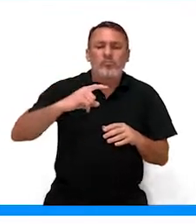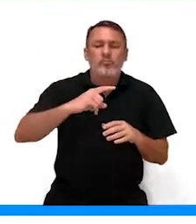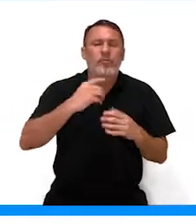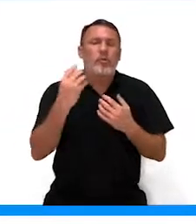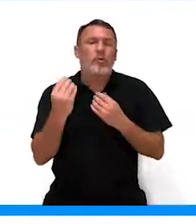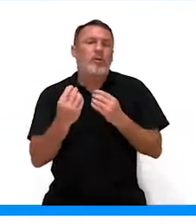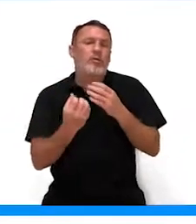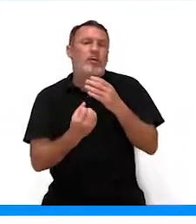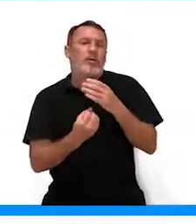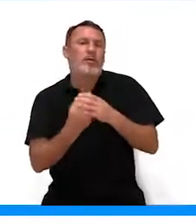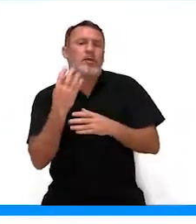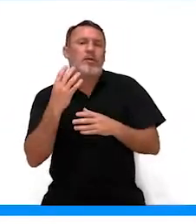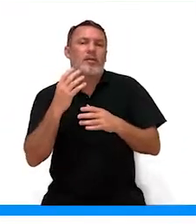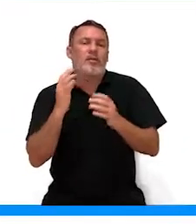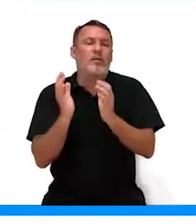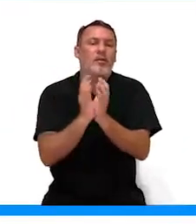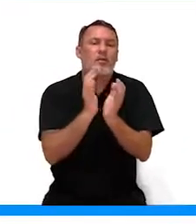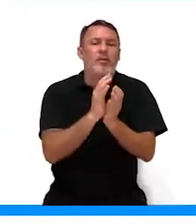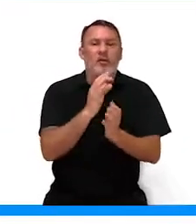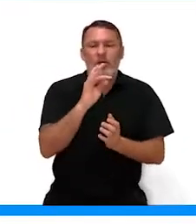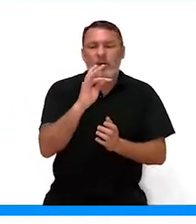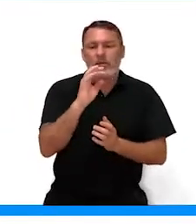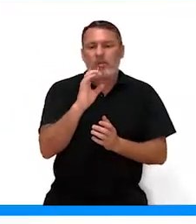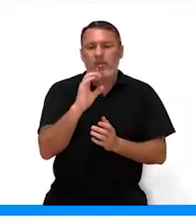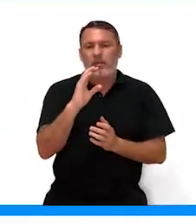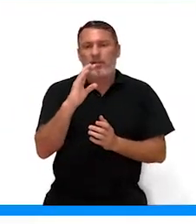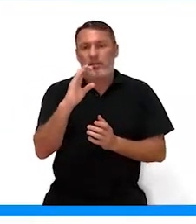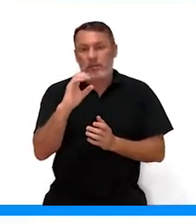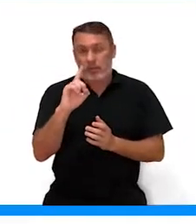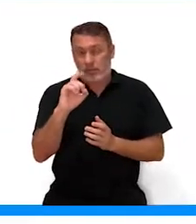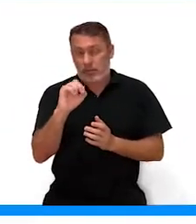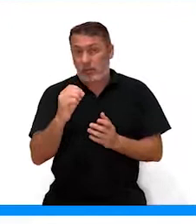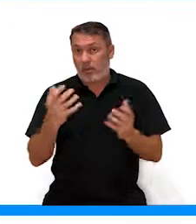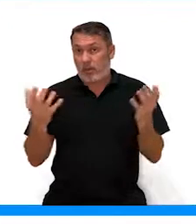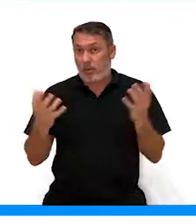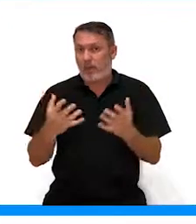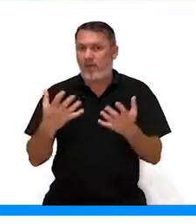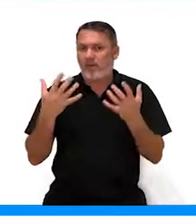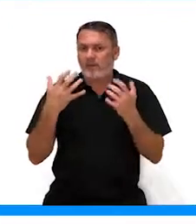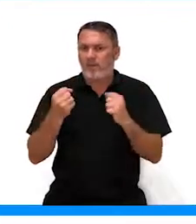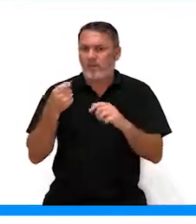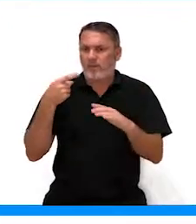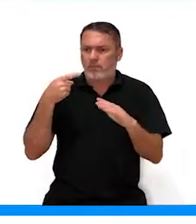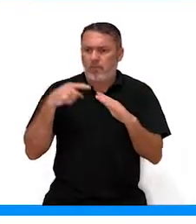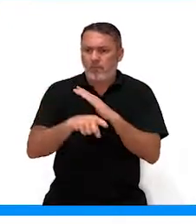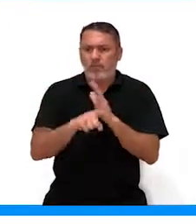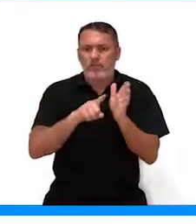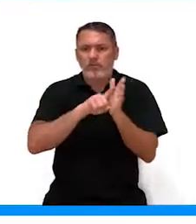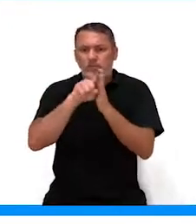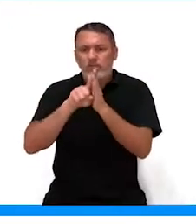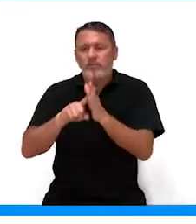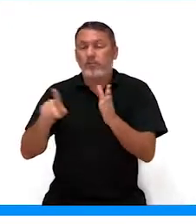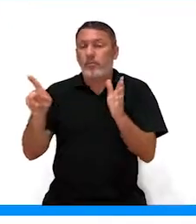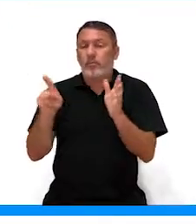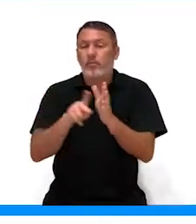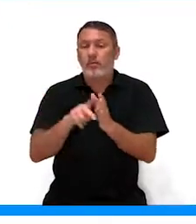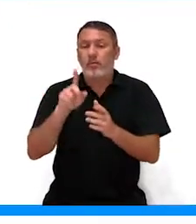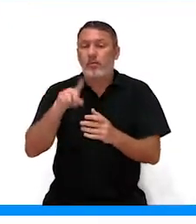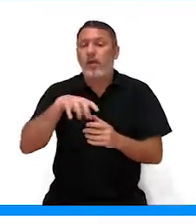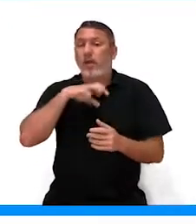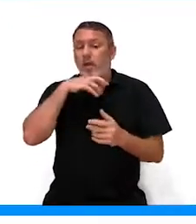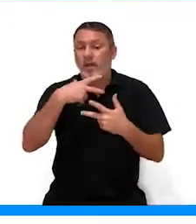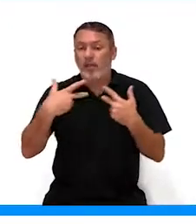como que acontecia a organogênese, a formação dos tecidos. Então agora a gente vai especificamente aprender sobre esses